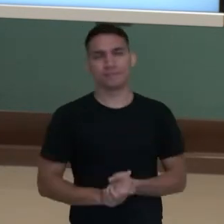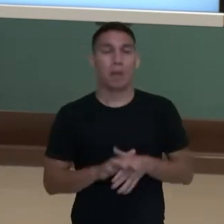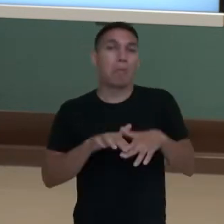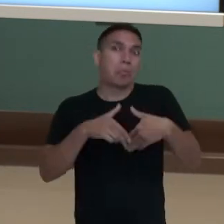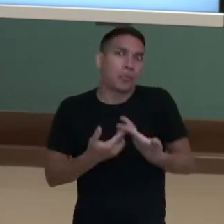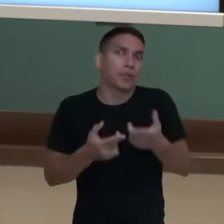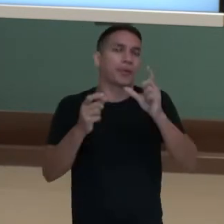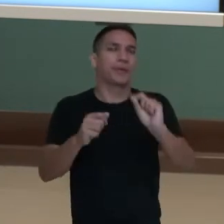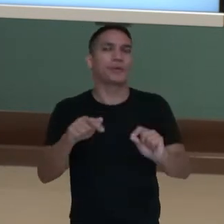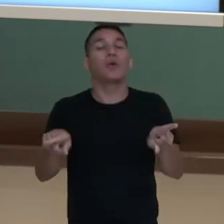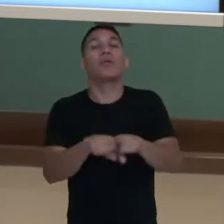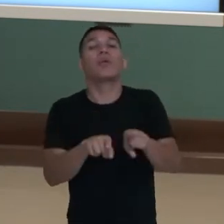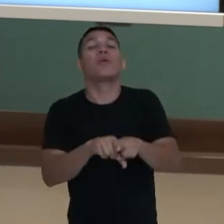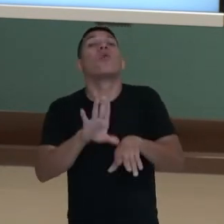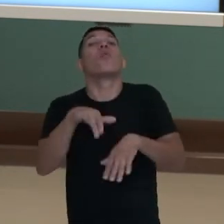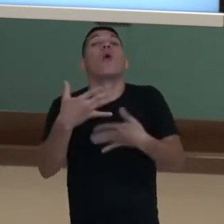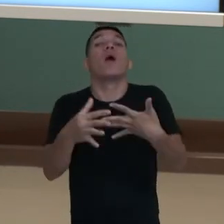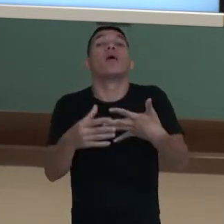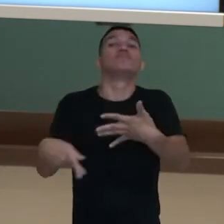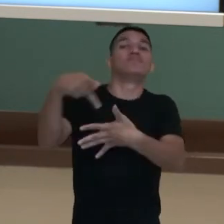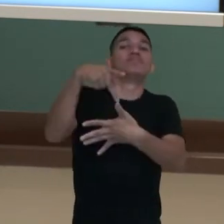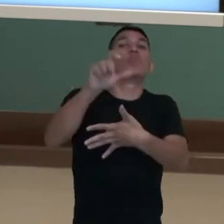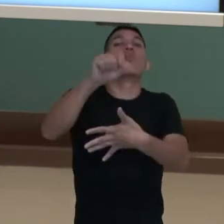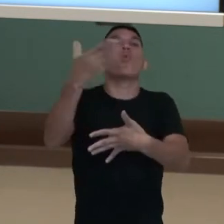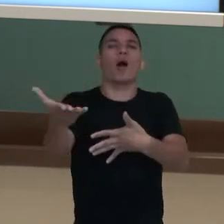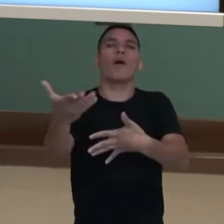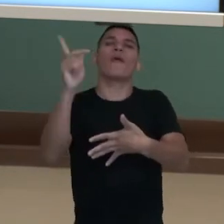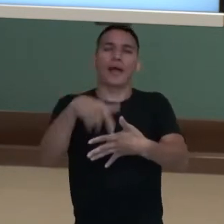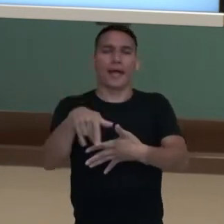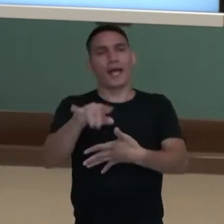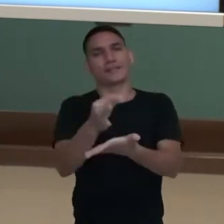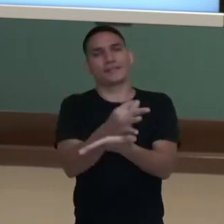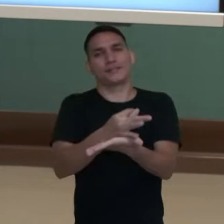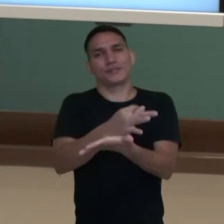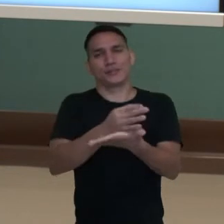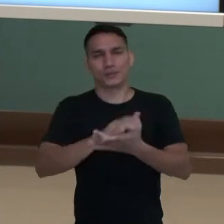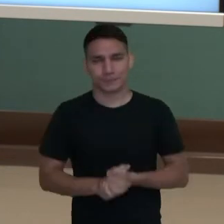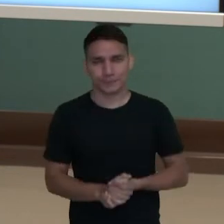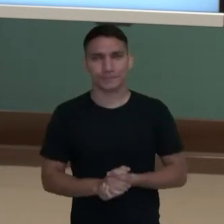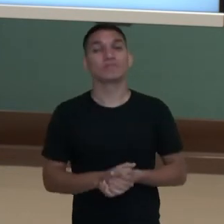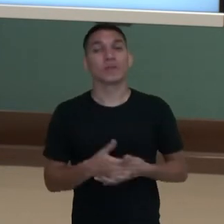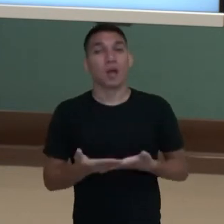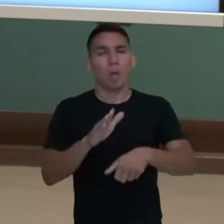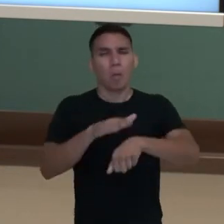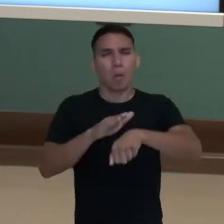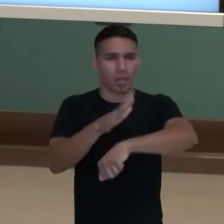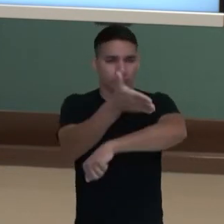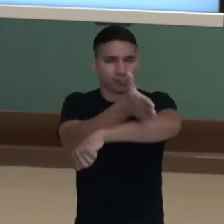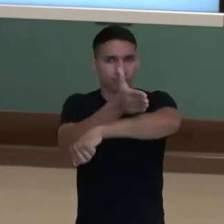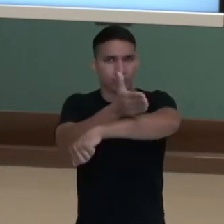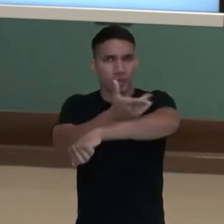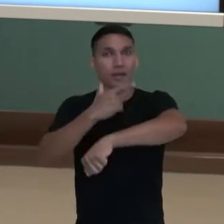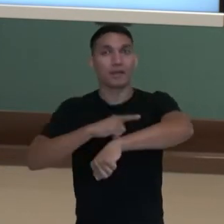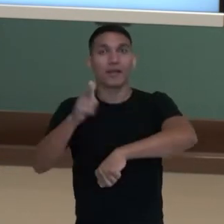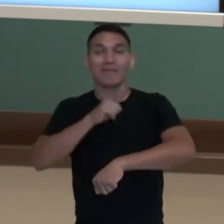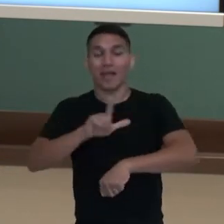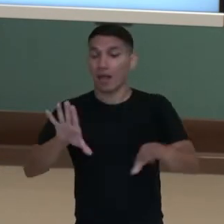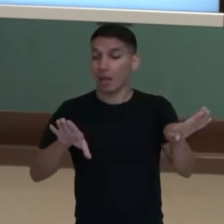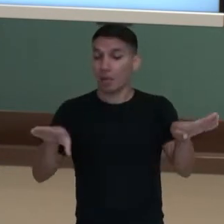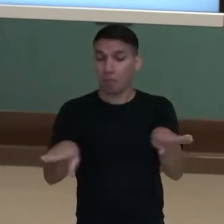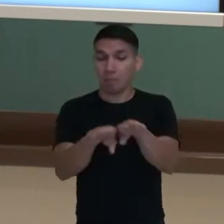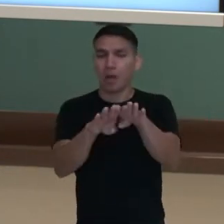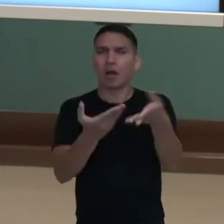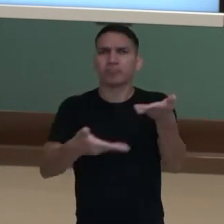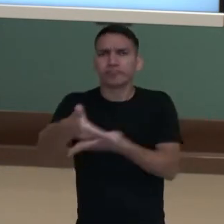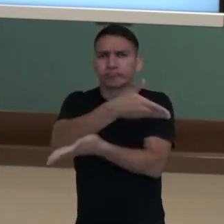qual que deveria ser predominante nessa época? A teologia. Durante a era medieval, essa integração entre a